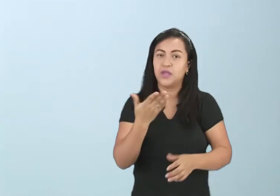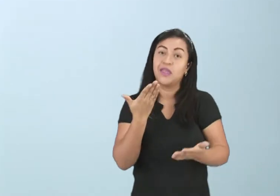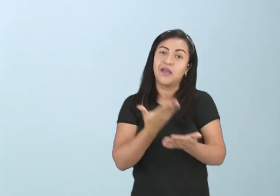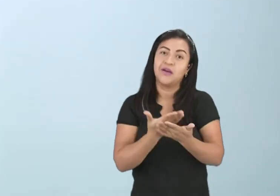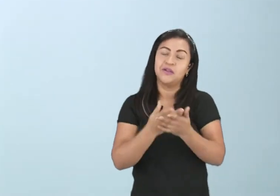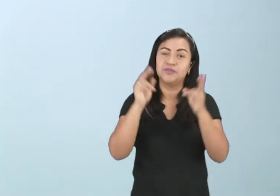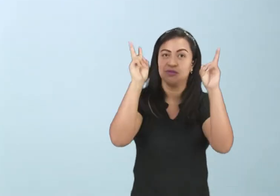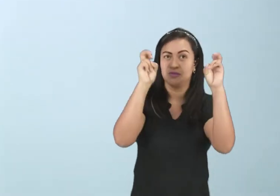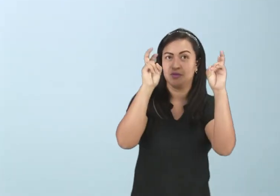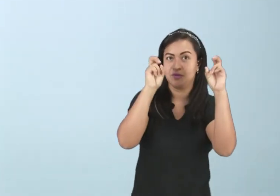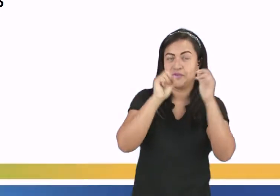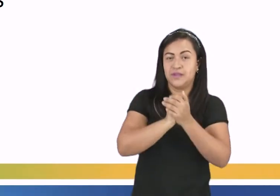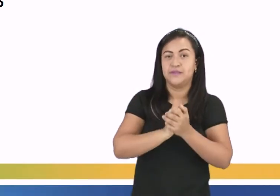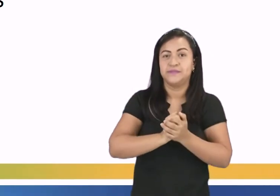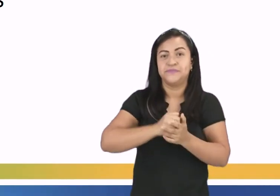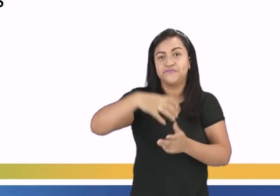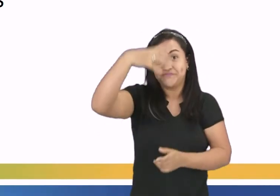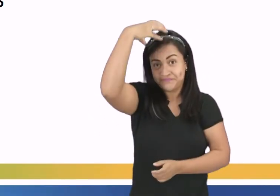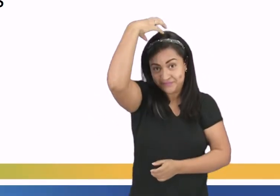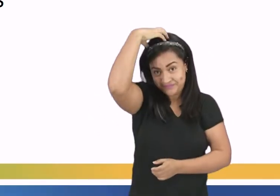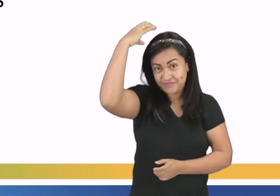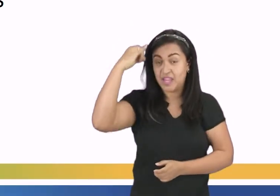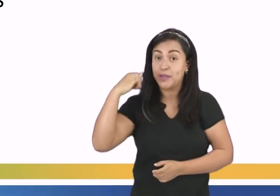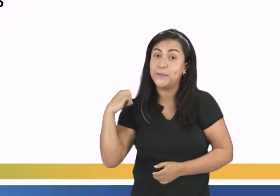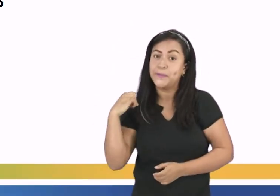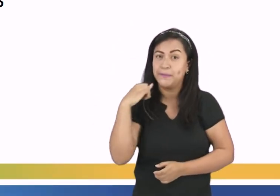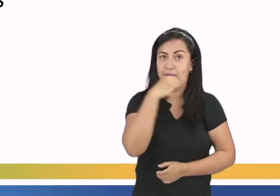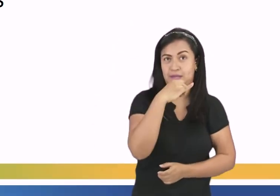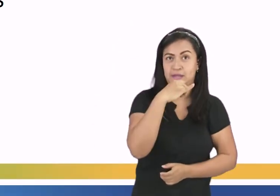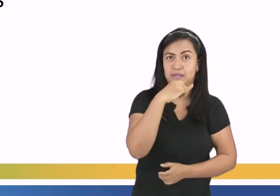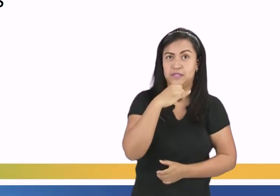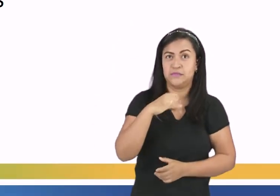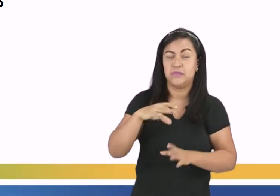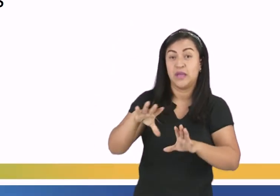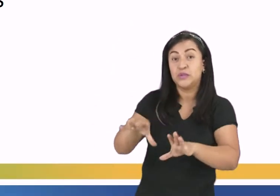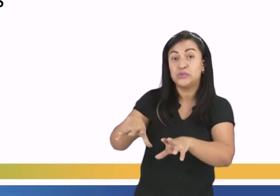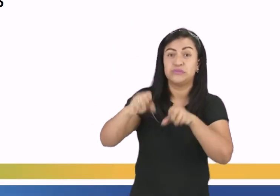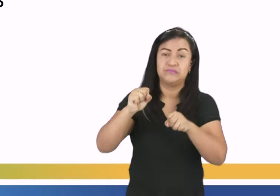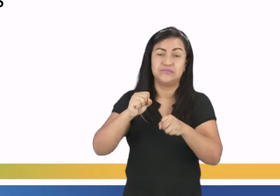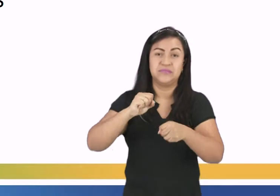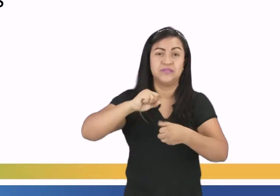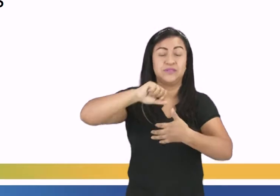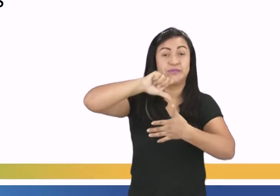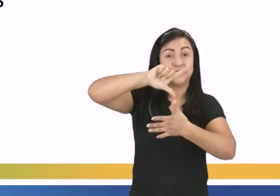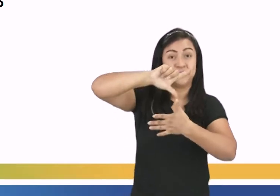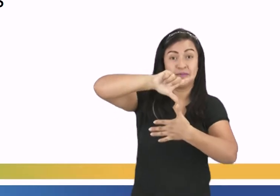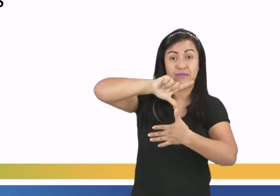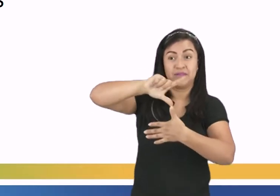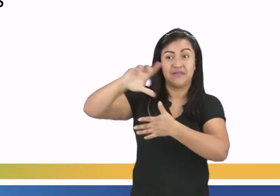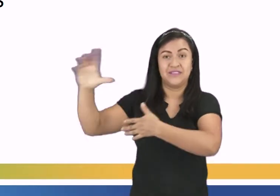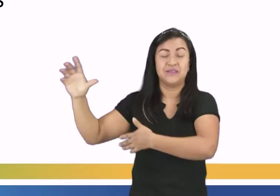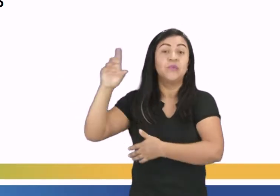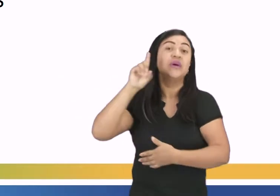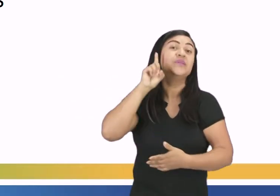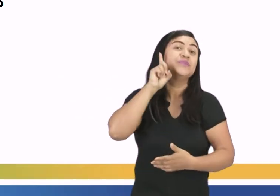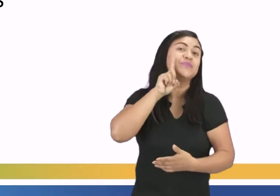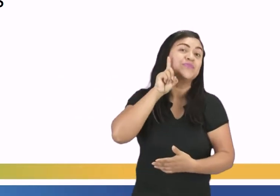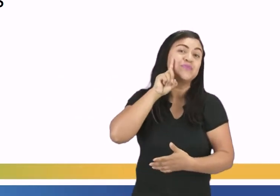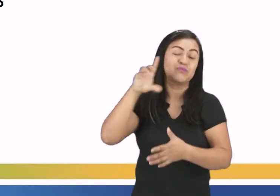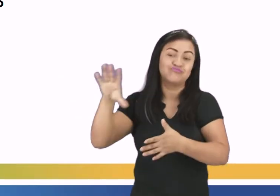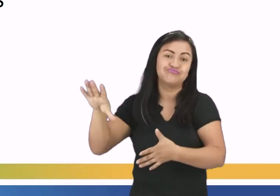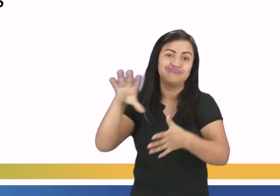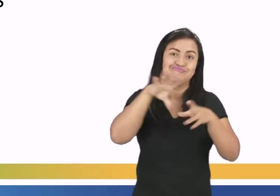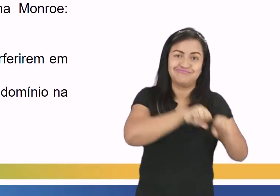Imperialismo, Dominação da América Latina pelos Estados Unidos. Essa aula é para a segunda série do ensino